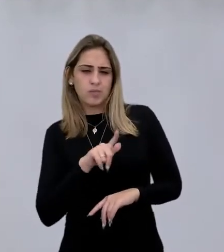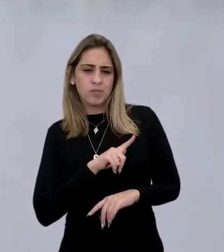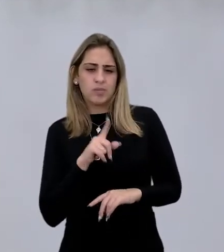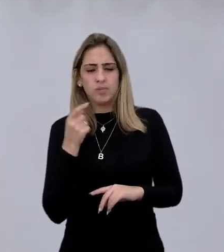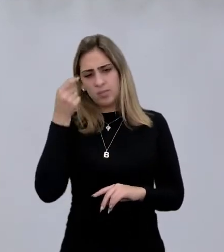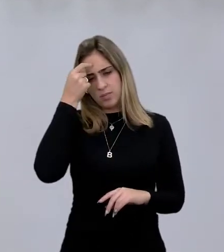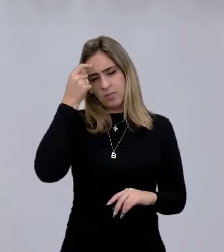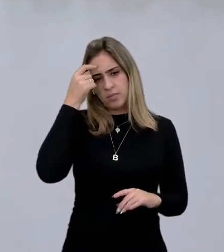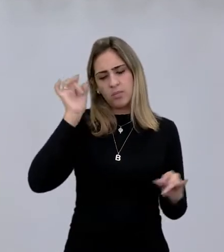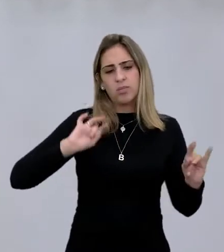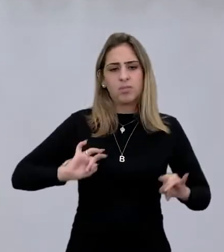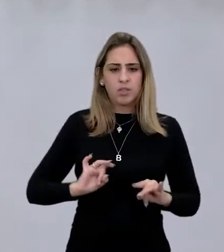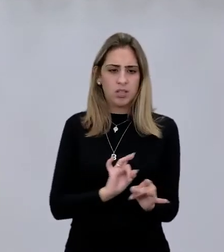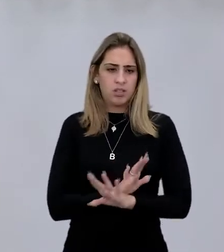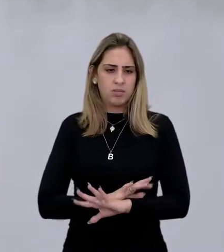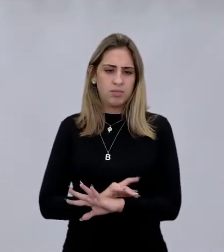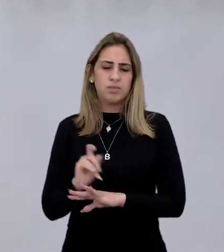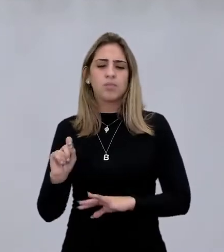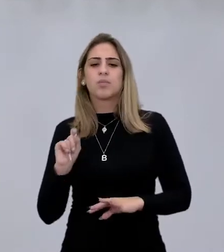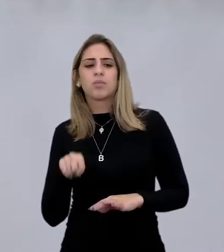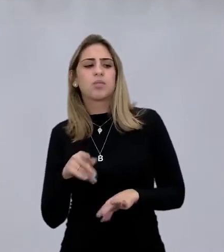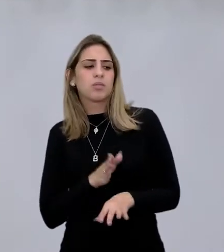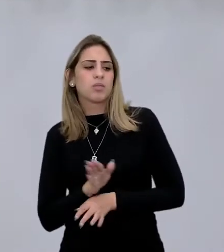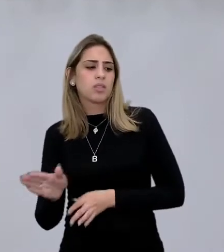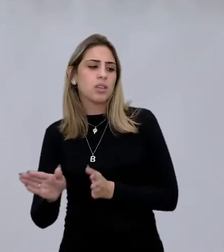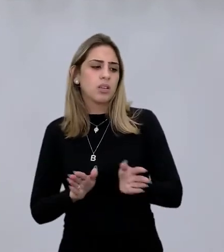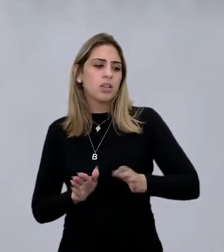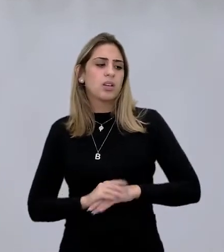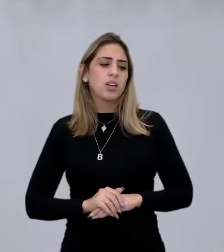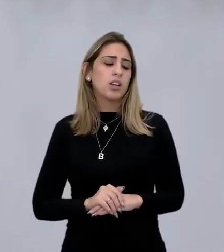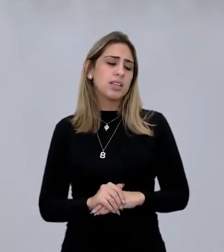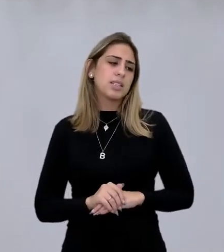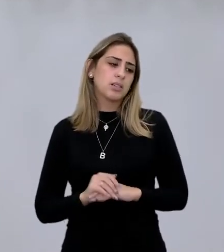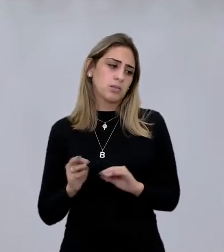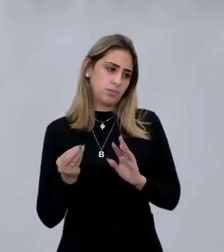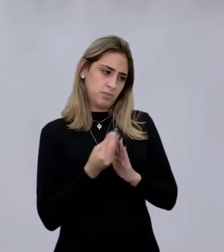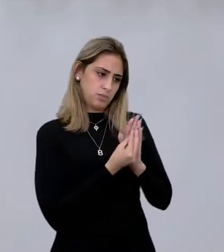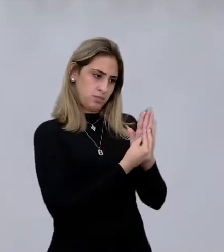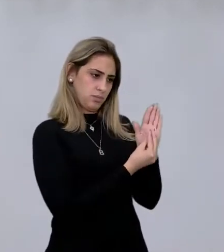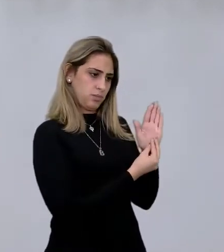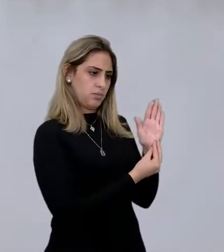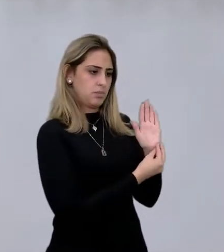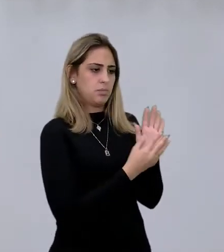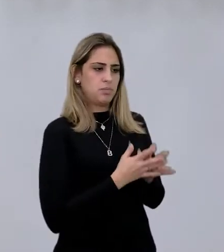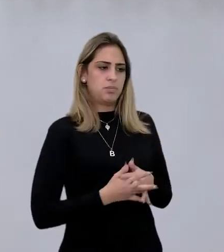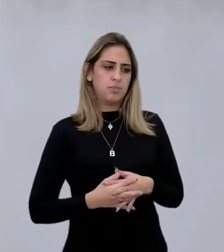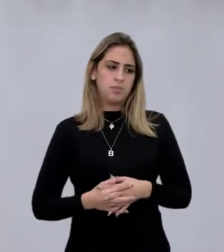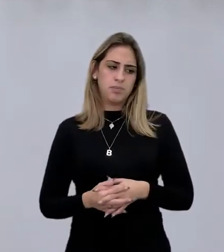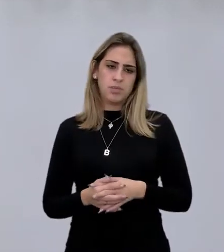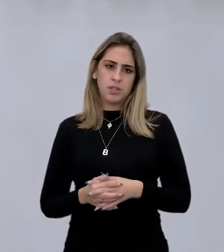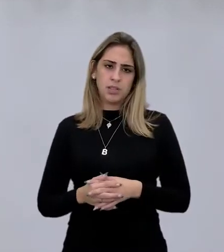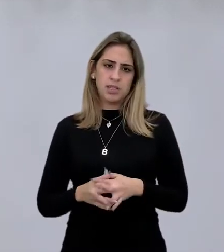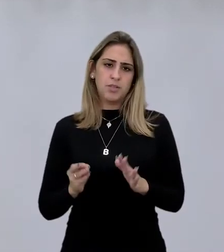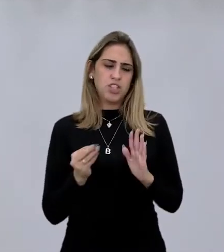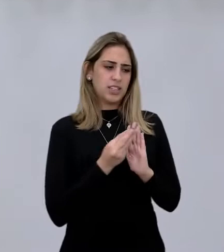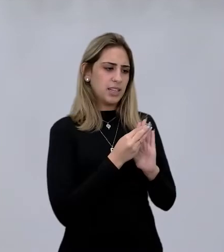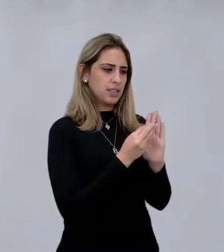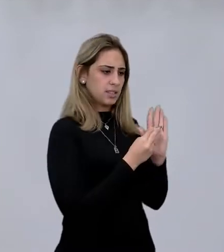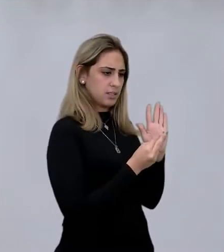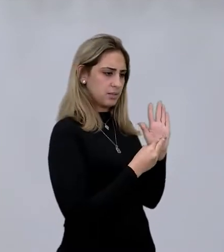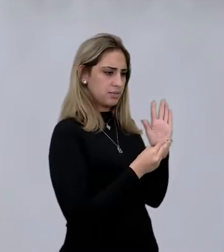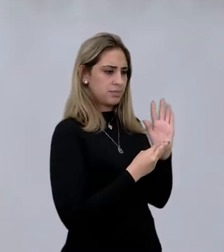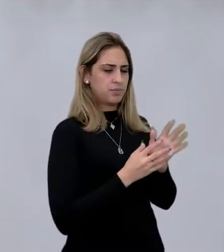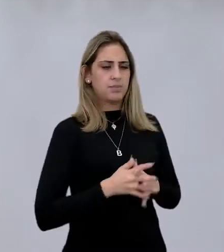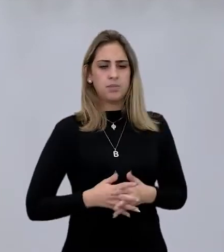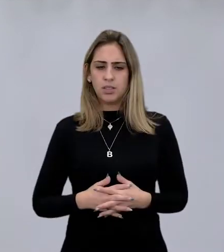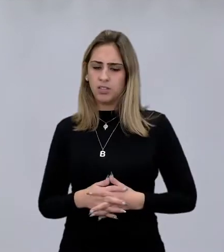noção concreta do que é o desvio de padrão e, mais do que isso, quais são as punições a serem aplicadas nesse desvio.